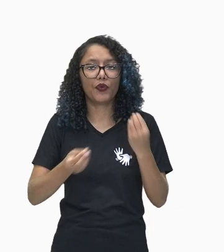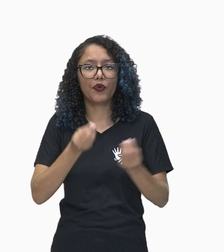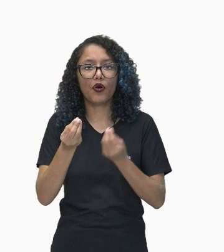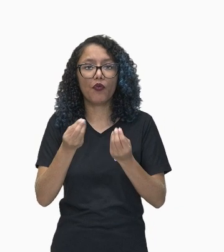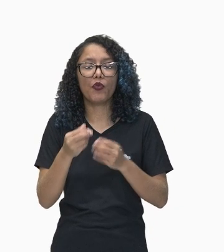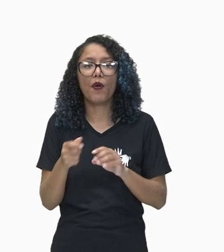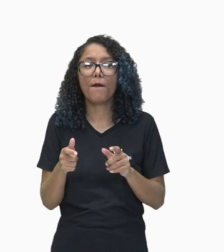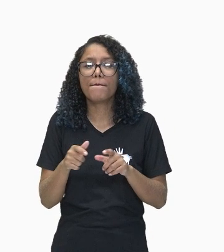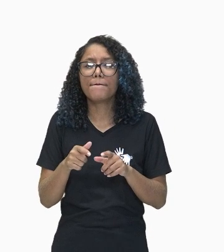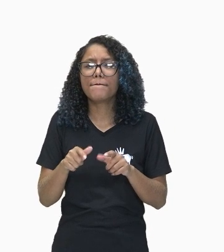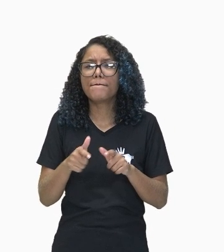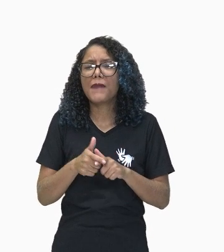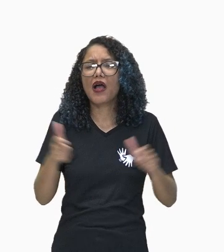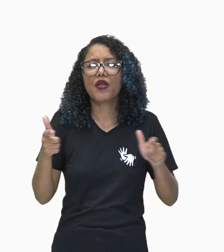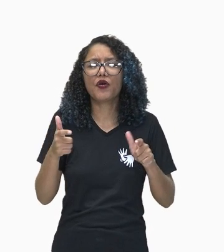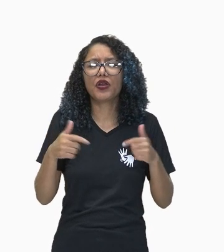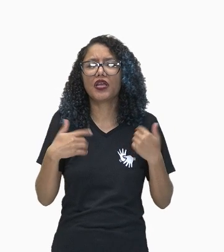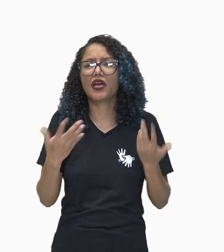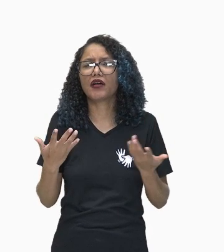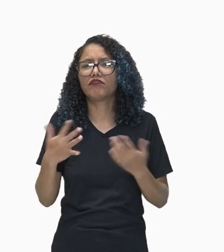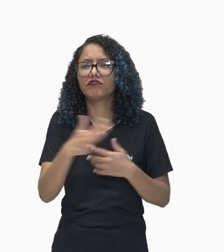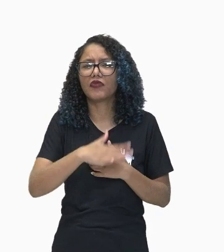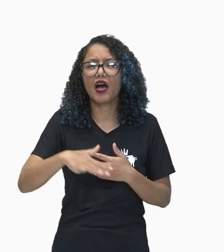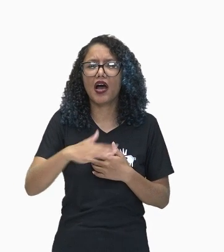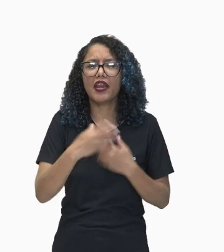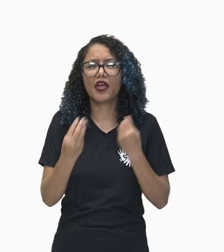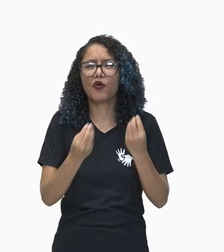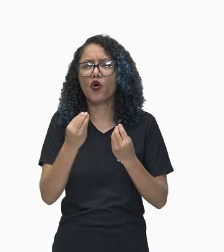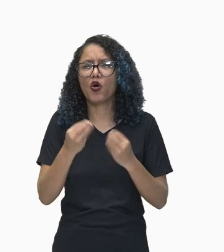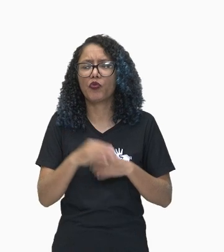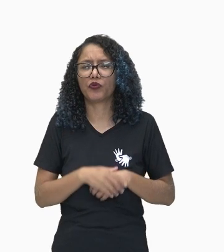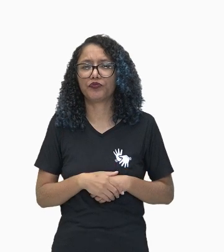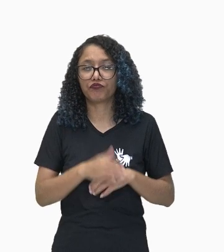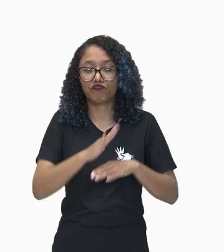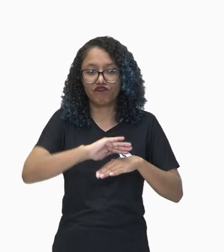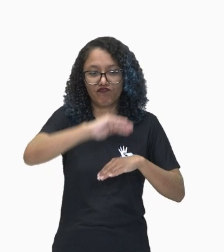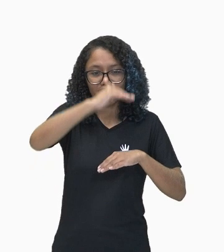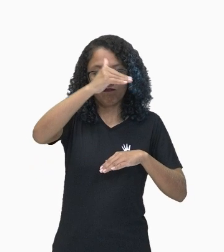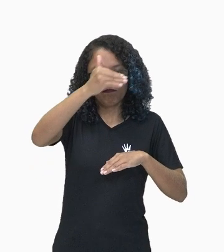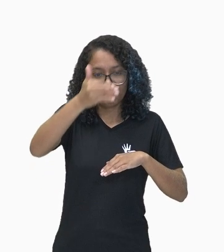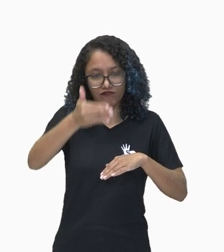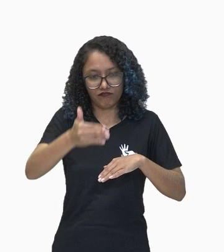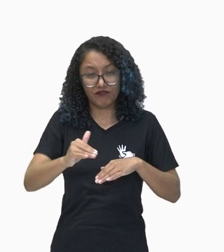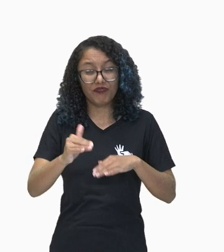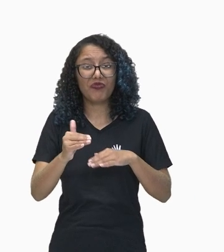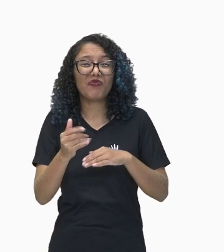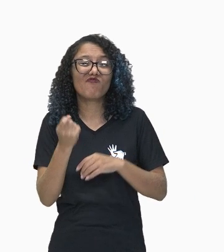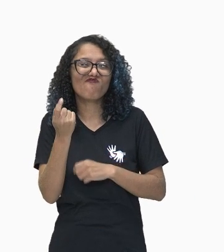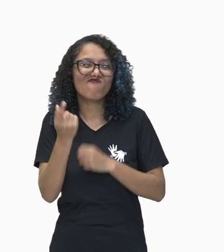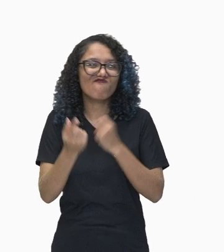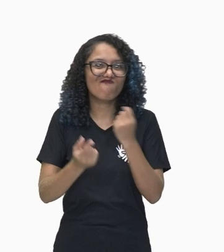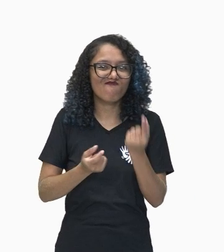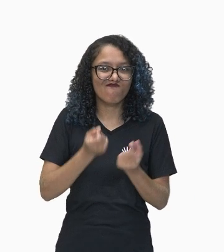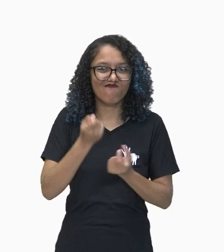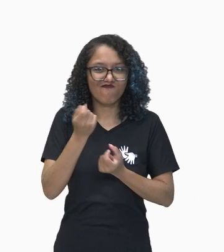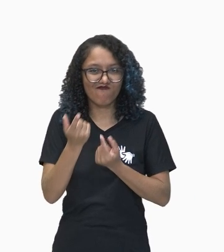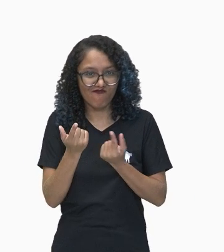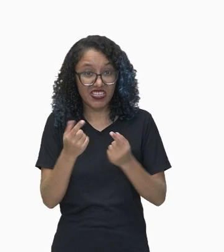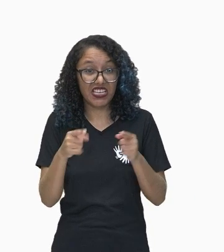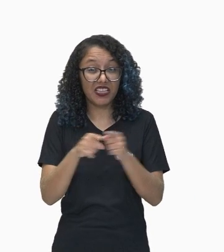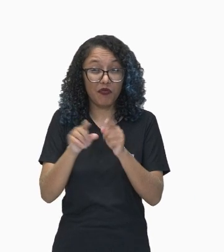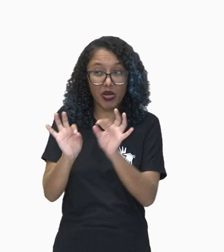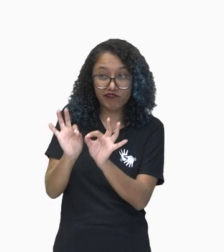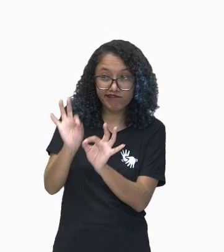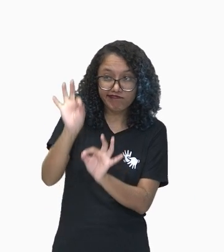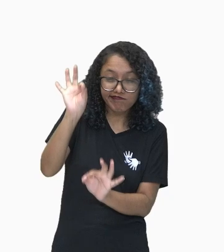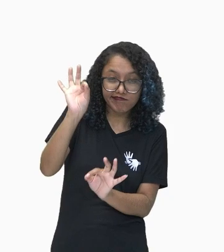predominando, né, terrenos pouco íngremes, tá? E as altitudes inferiores a 1.000 metros. Por